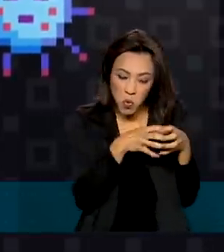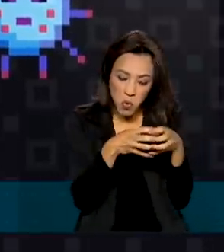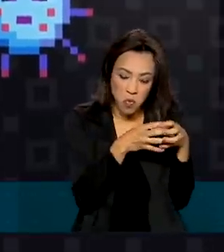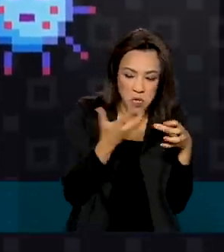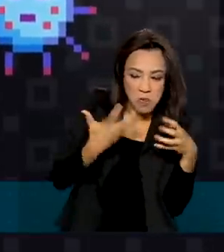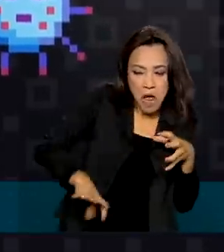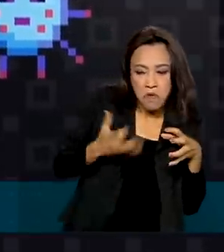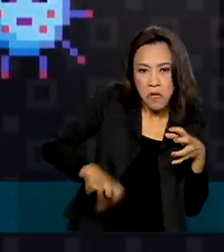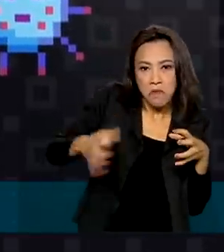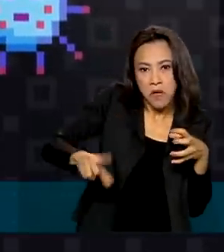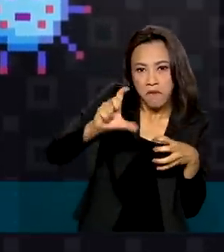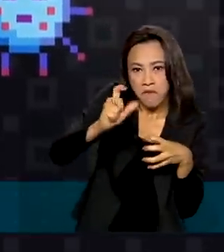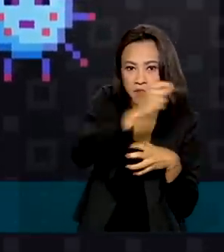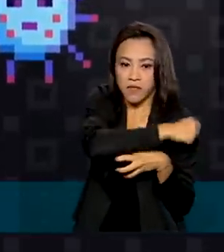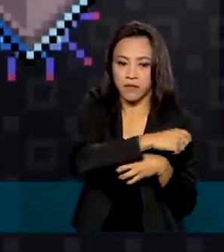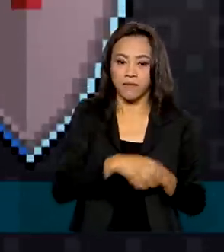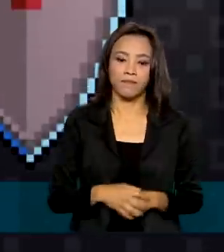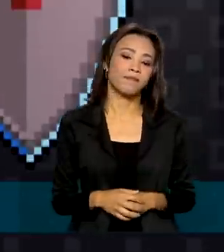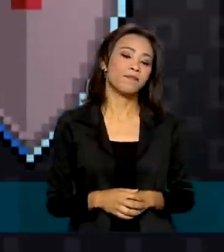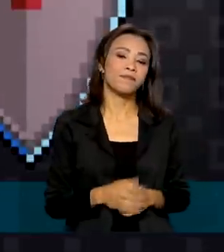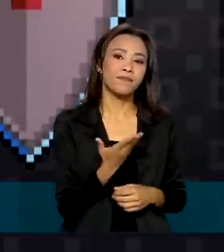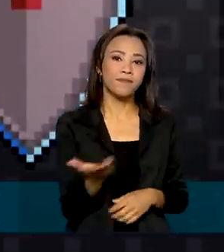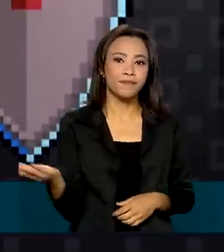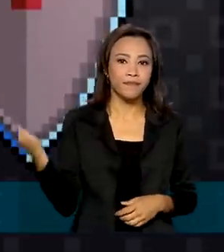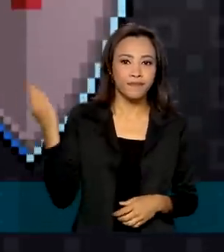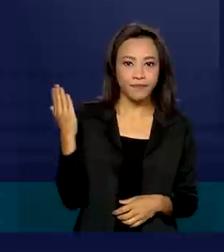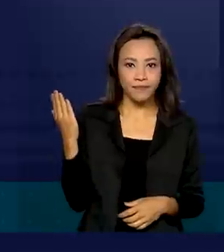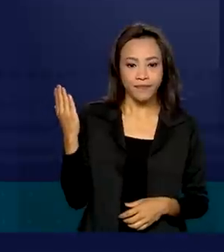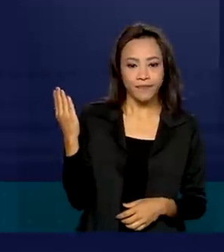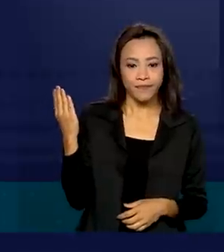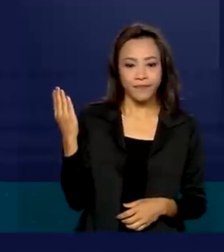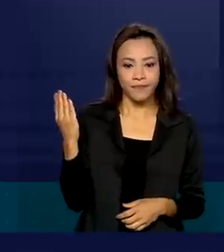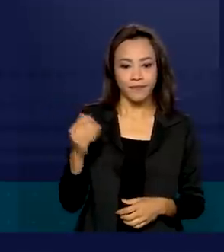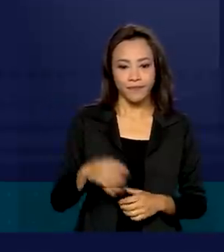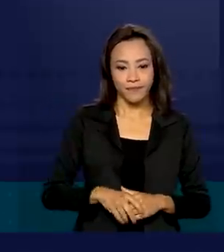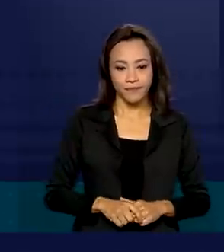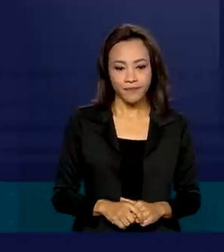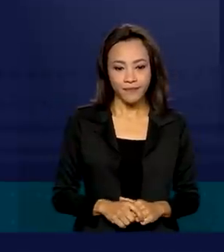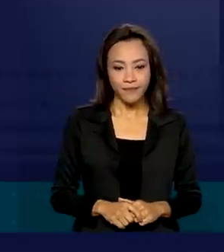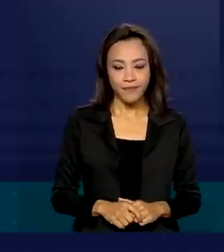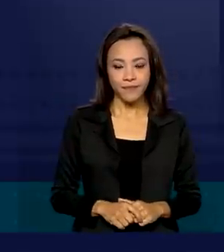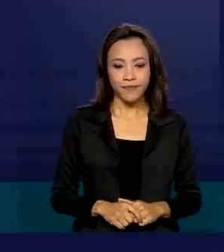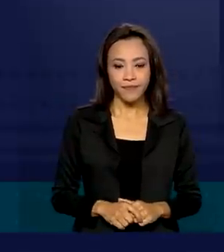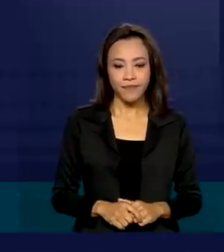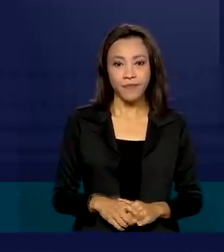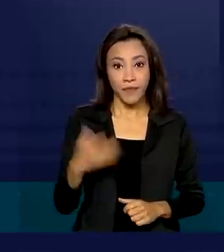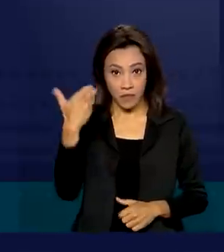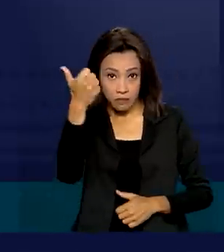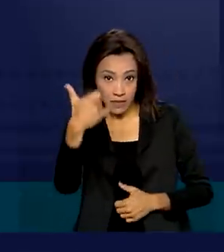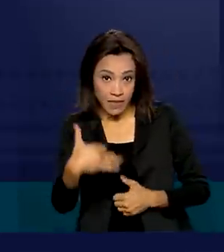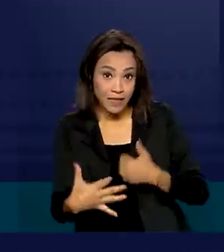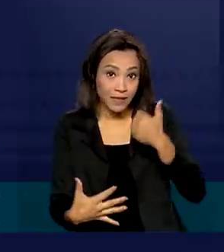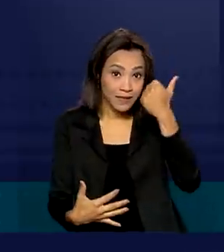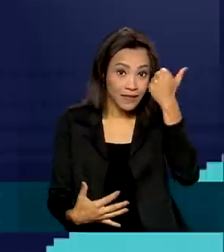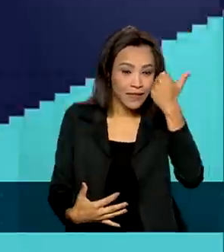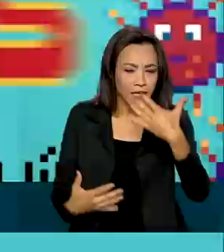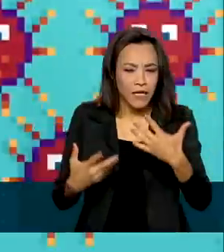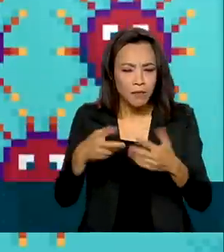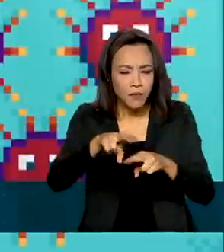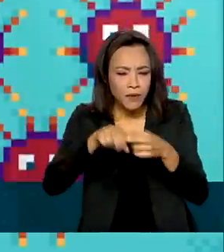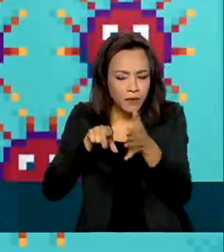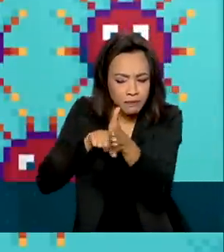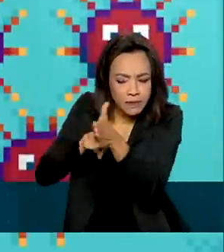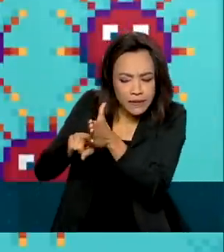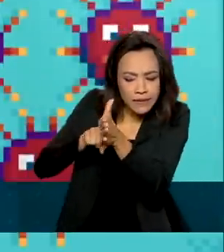Lembrando que cada vírus é afetado por um tipo diferente adiante por foi a partir disso que desenvolveram as